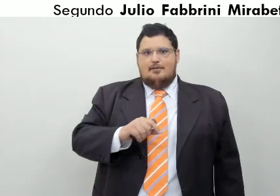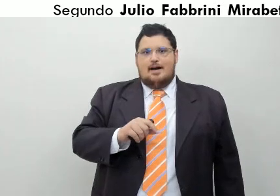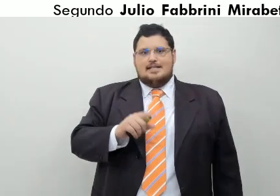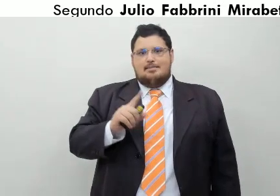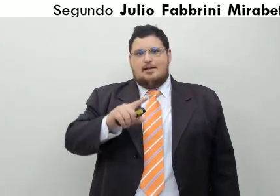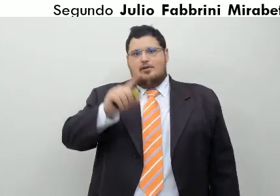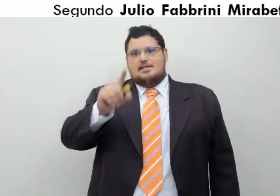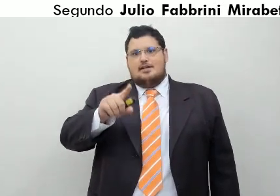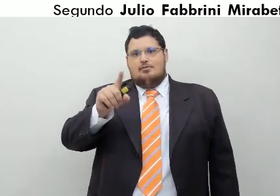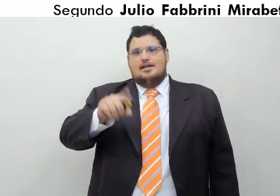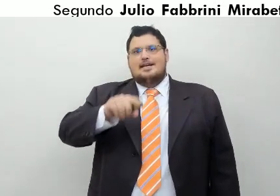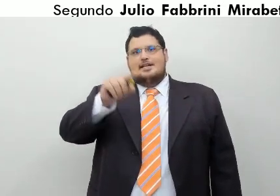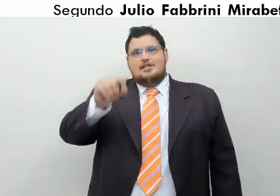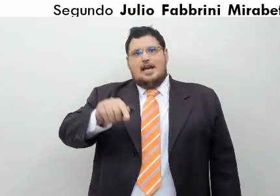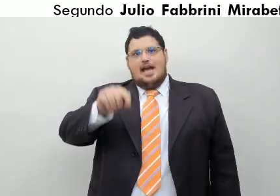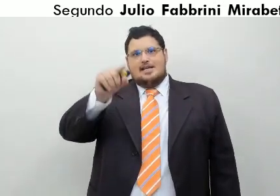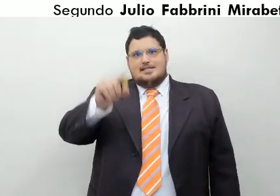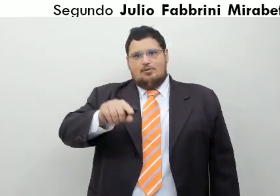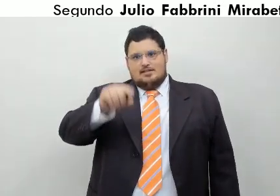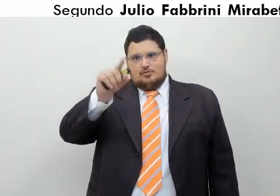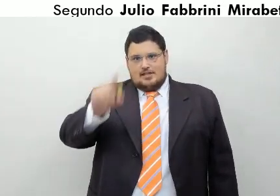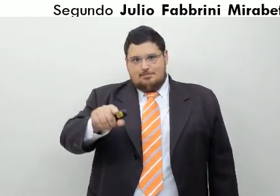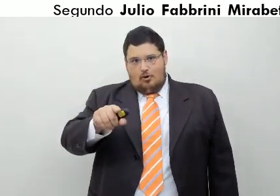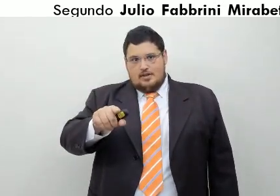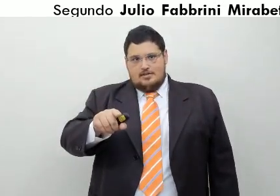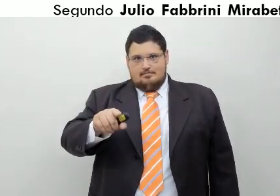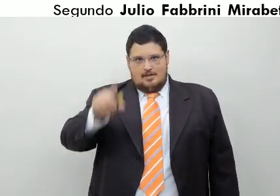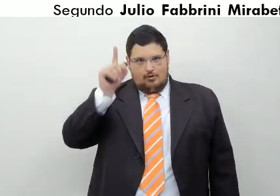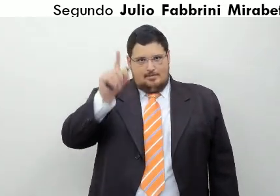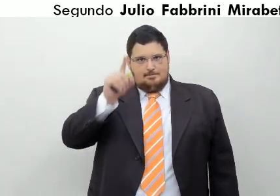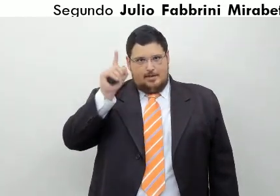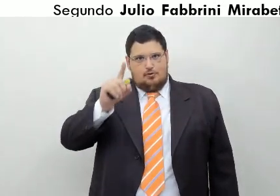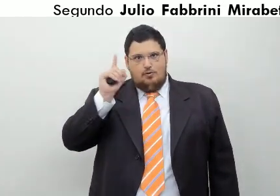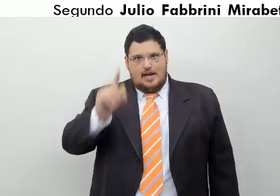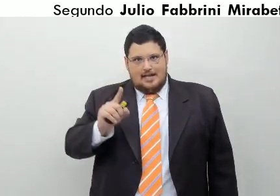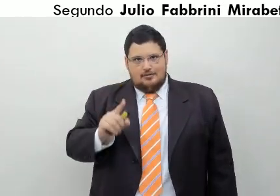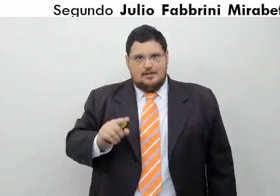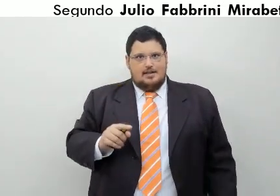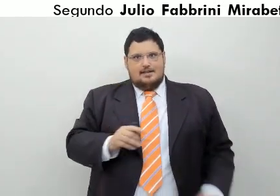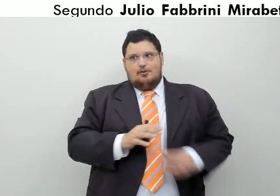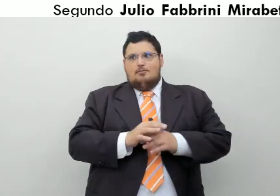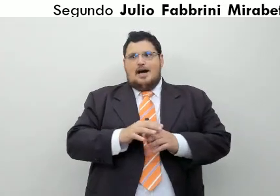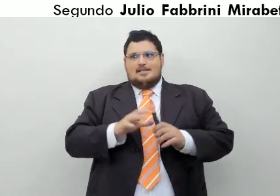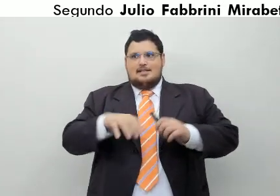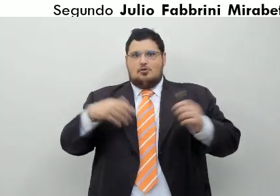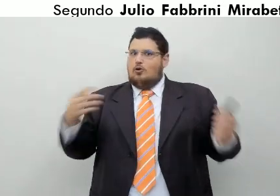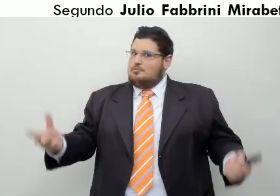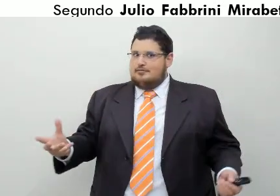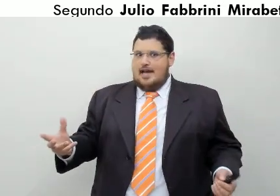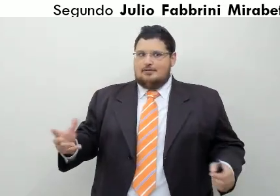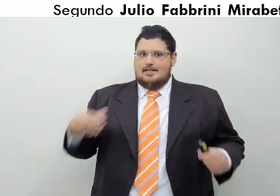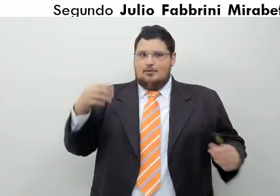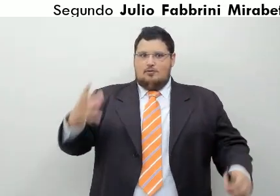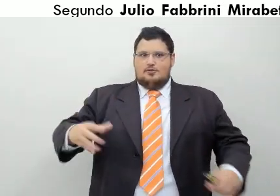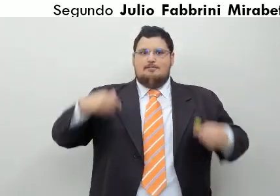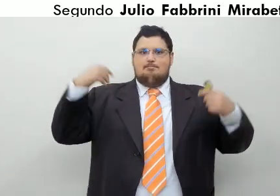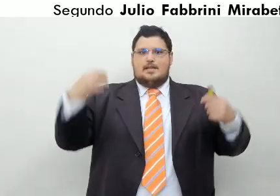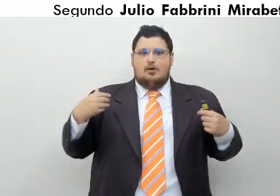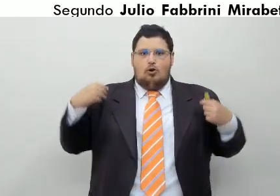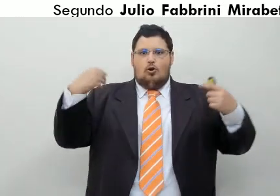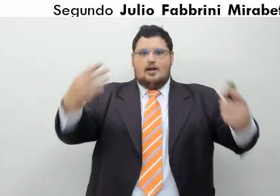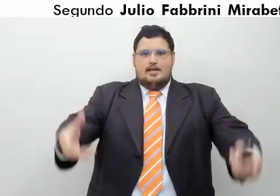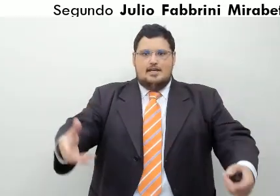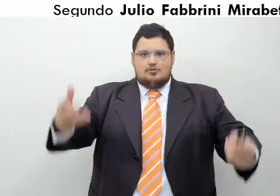todavia não basta a mera violação de regra de segurança do transporte. É um crime de perigo concreto. Então não basta ser só ônibus velho, tem que ser ônibus